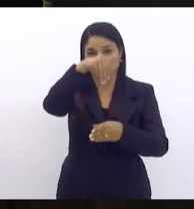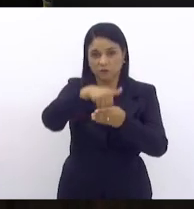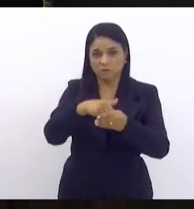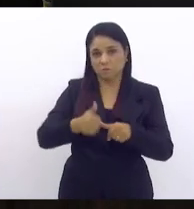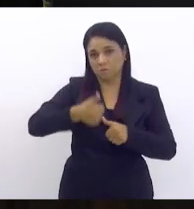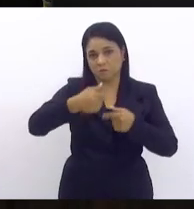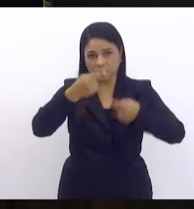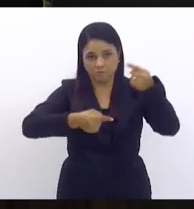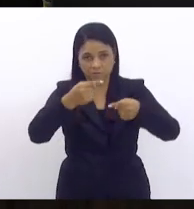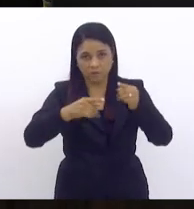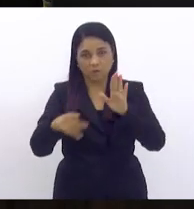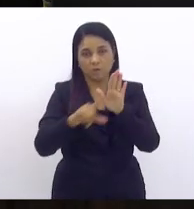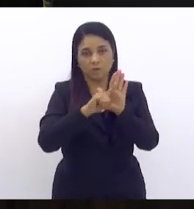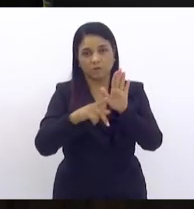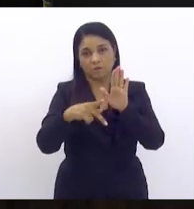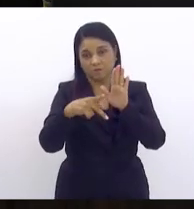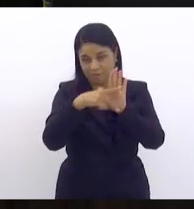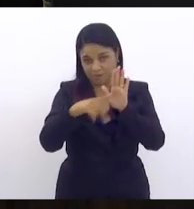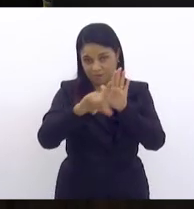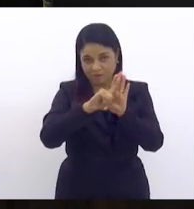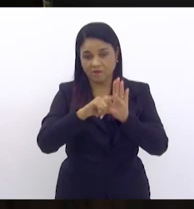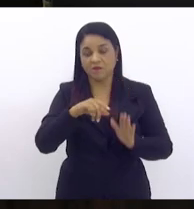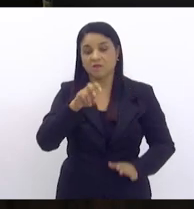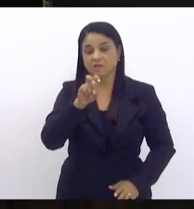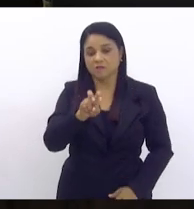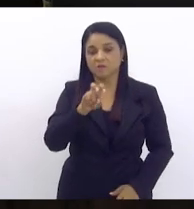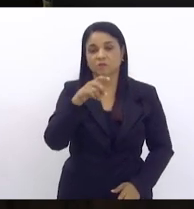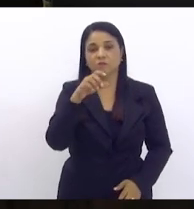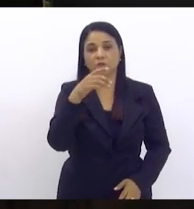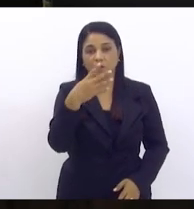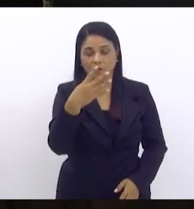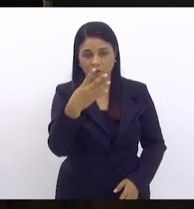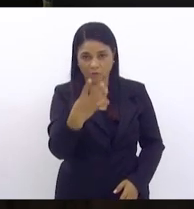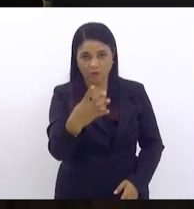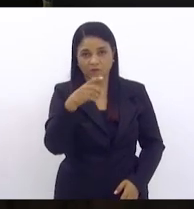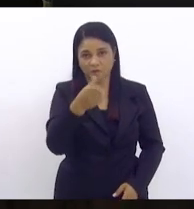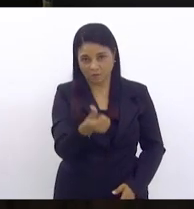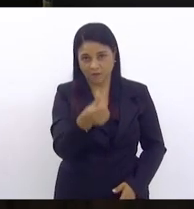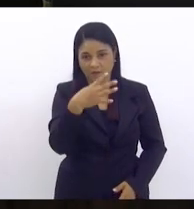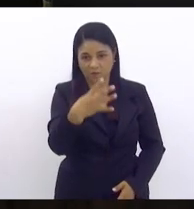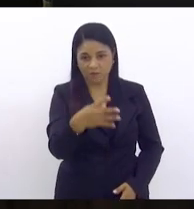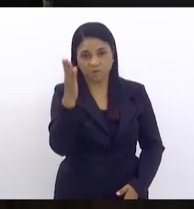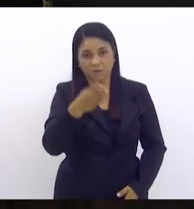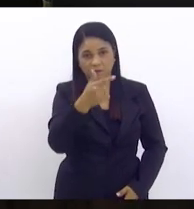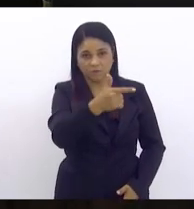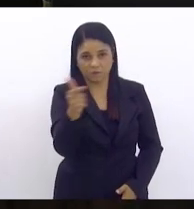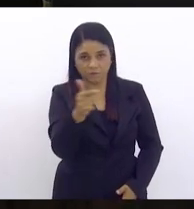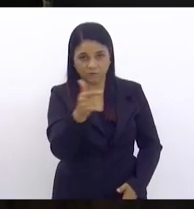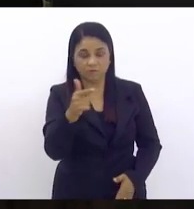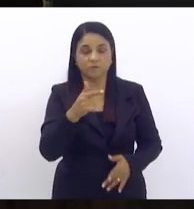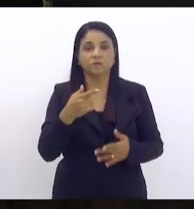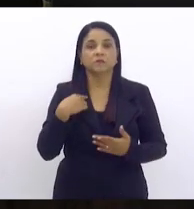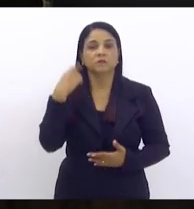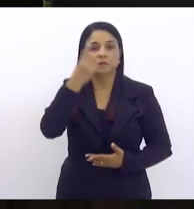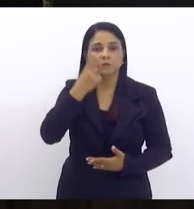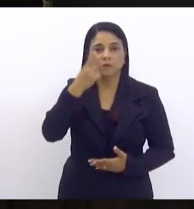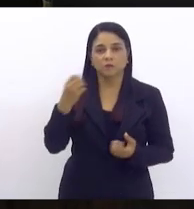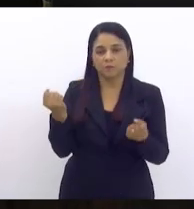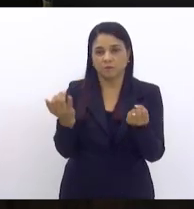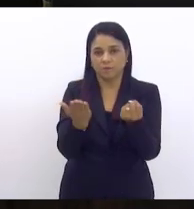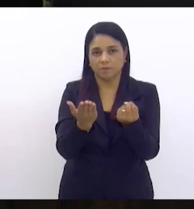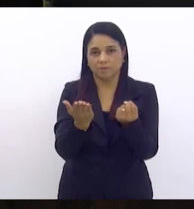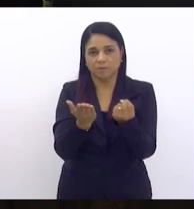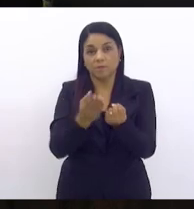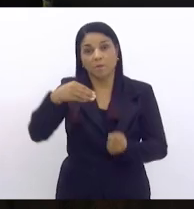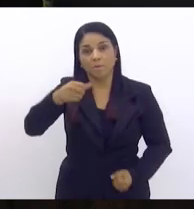discussão, projeto de lei número 5464, de 2022, de autoria do deputado Samuel Malafaia, que dispõe